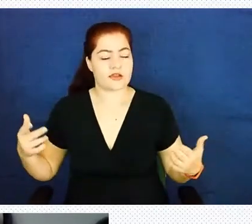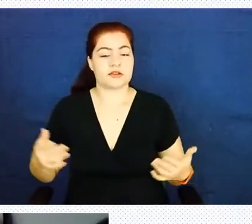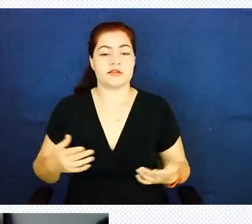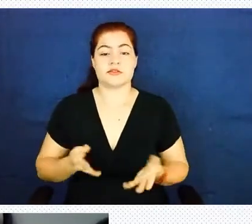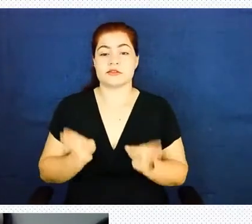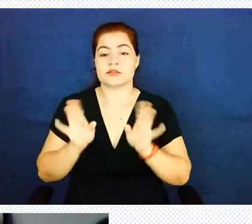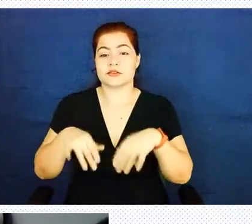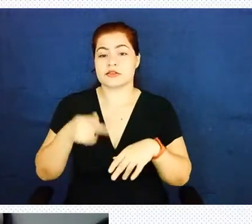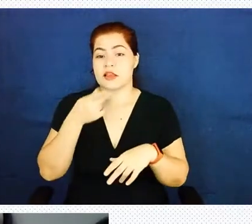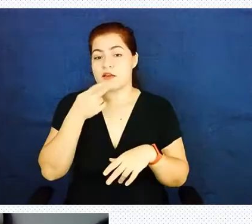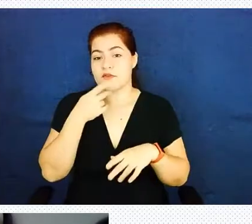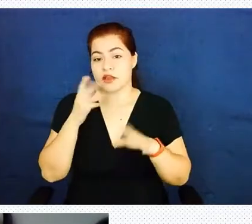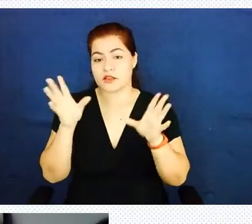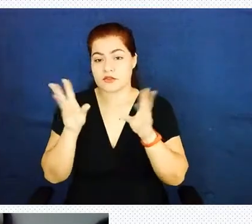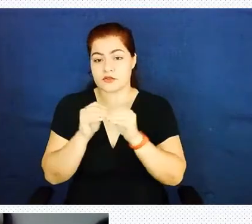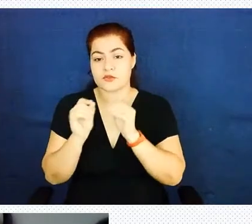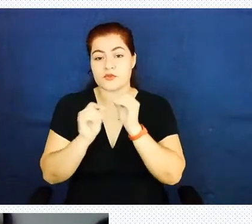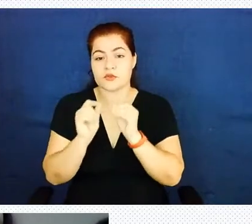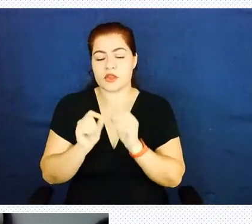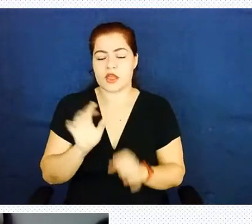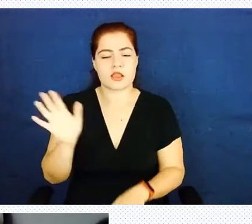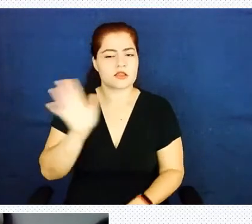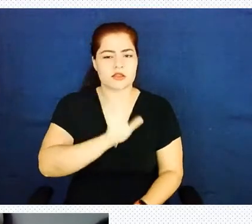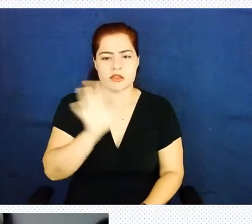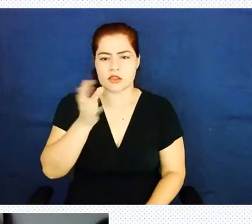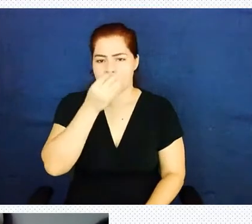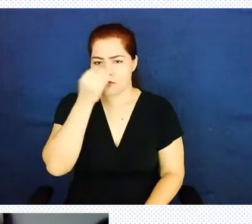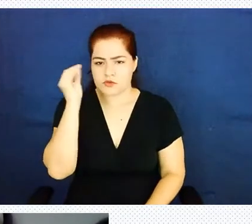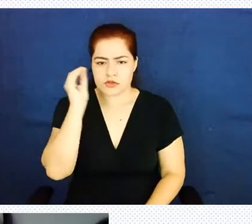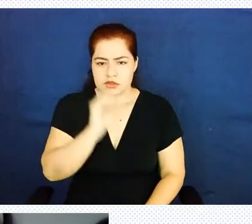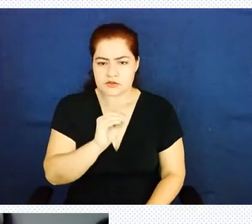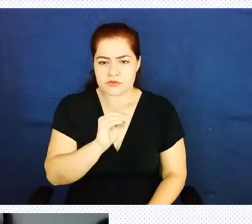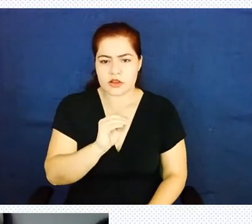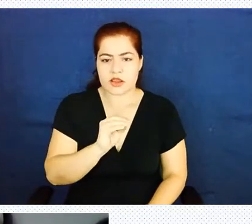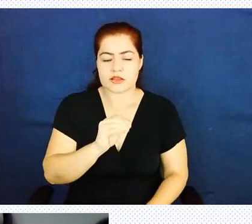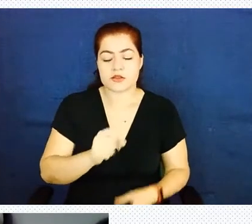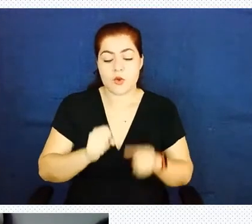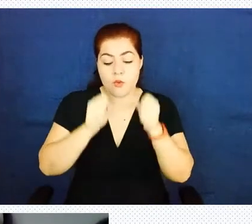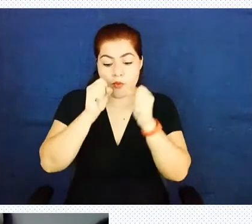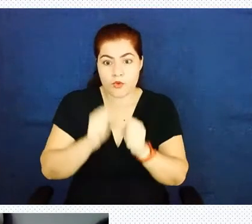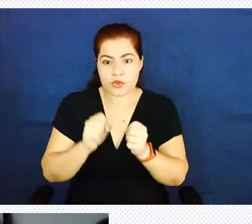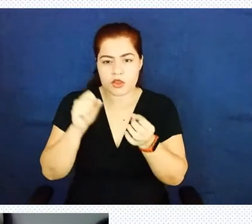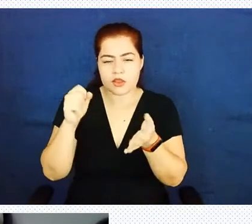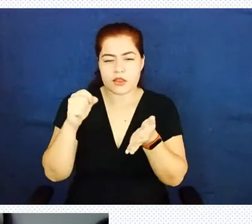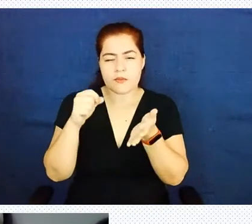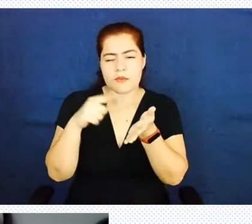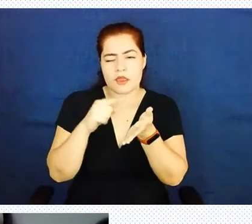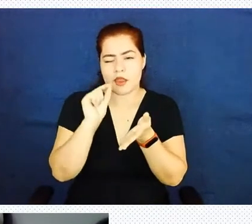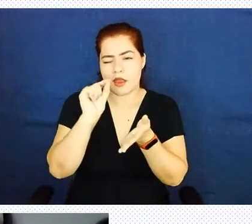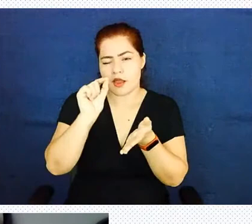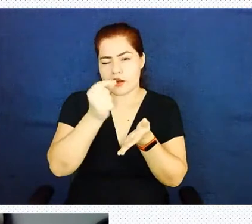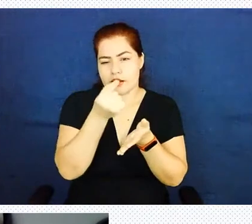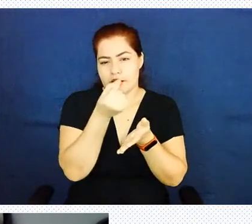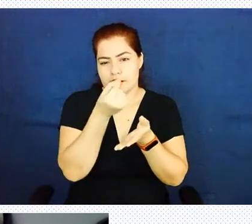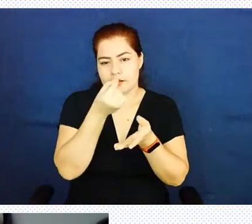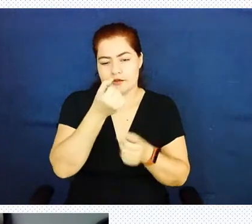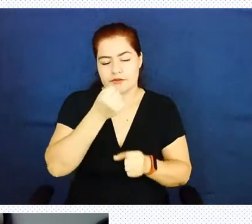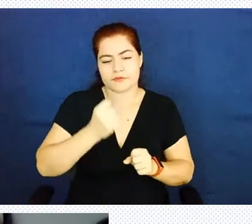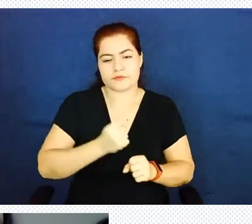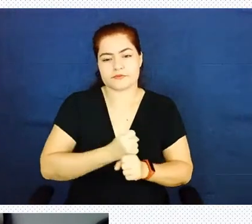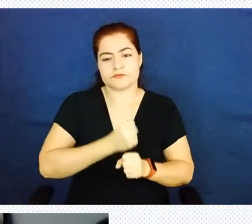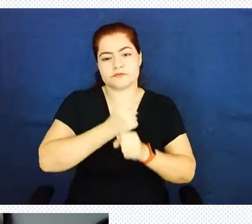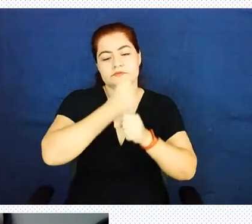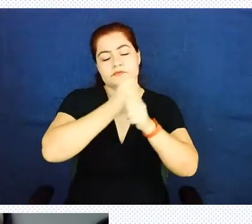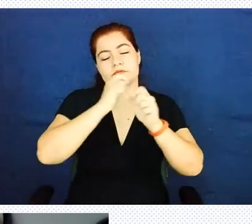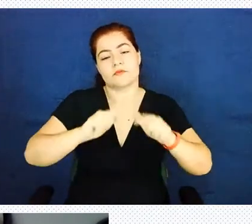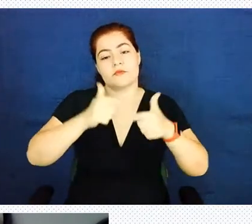encerra dizendo: não desprezes o poder da migalha na obra do auxílio, por